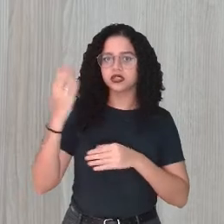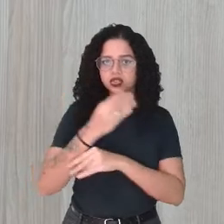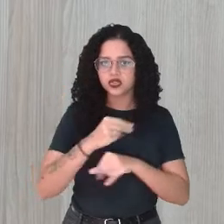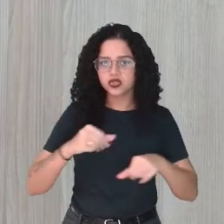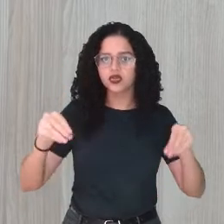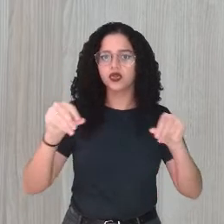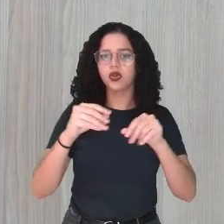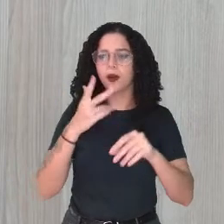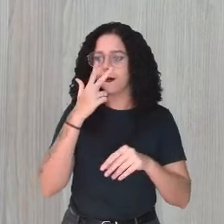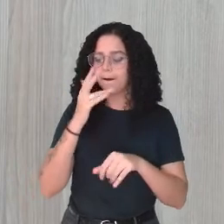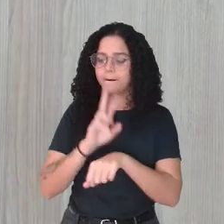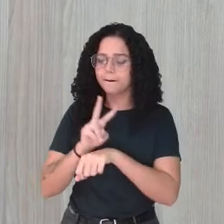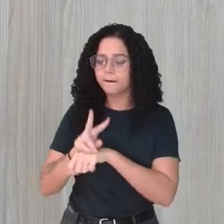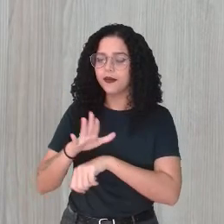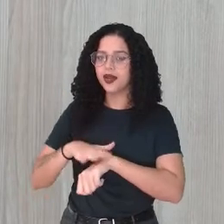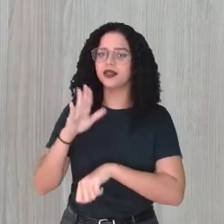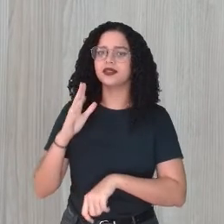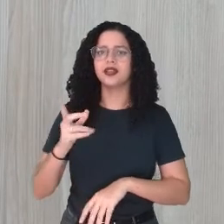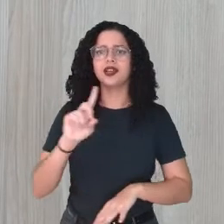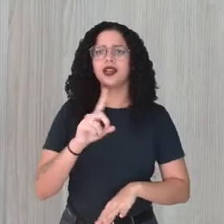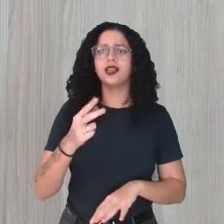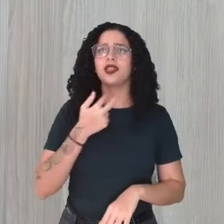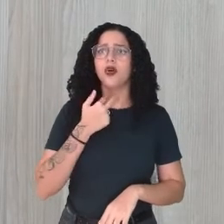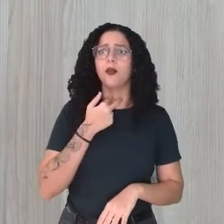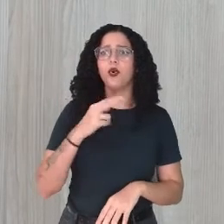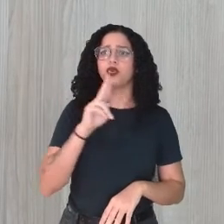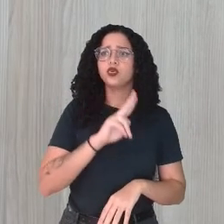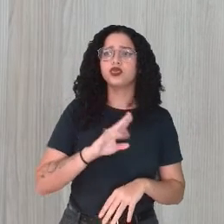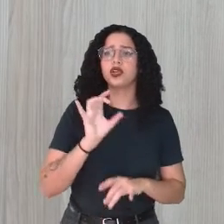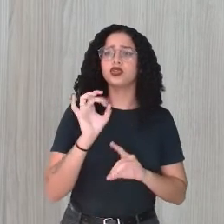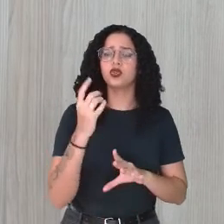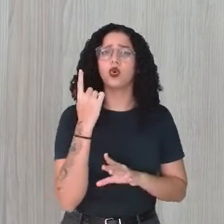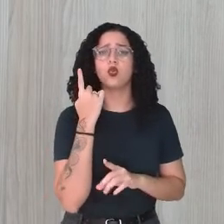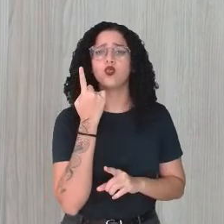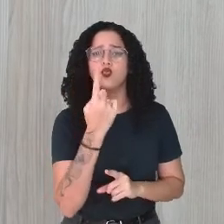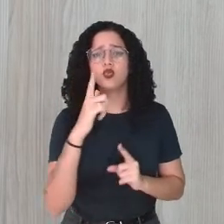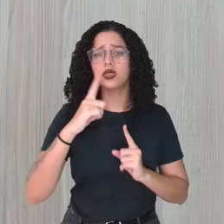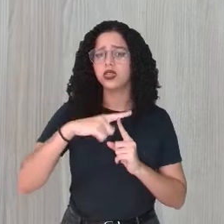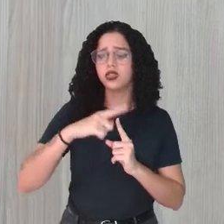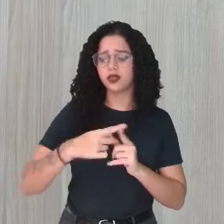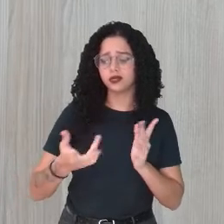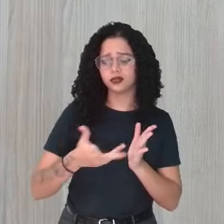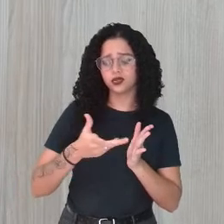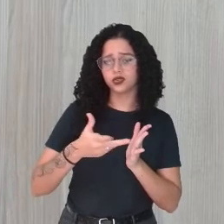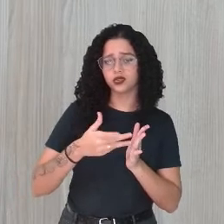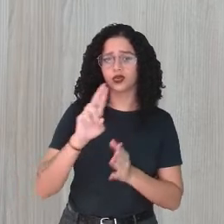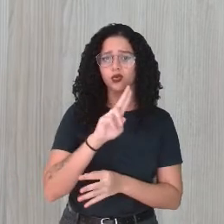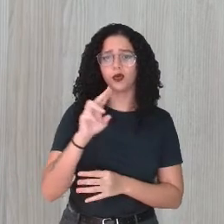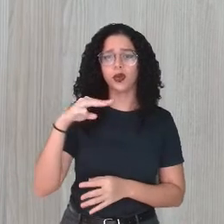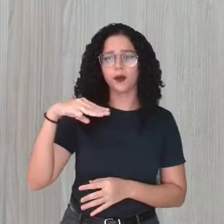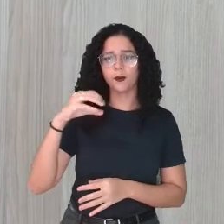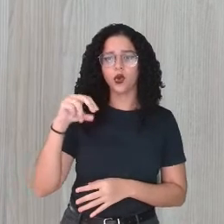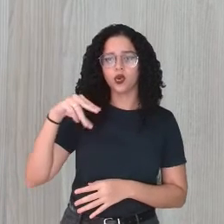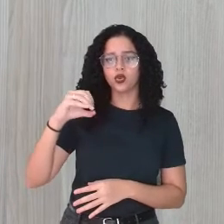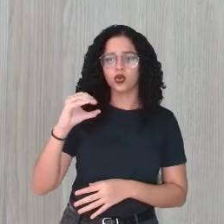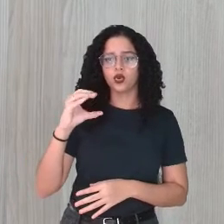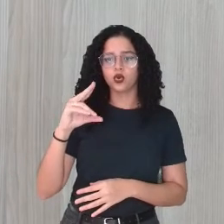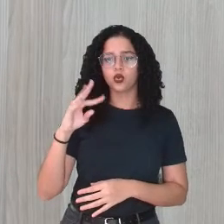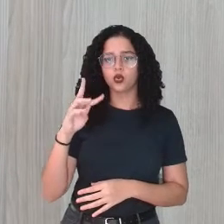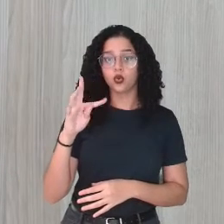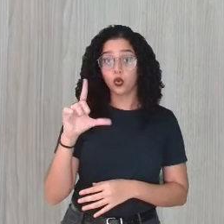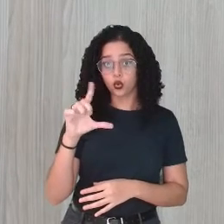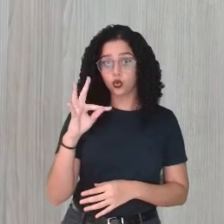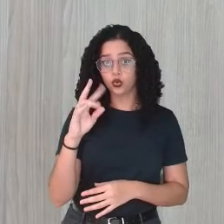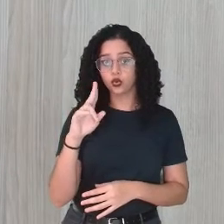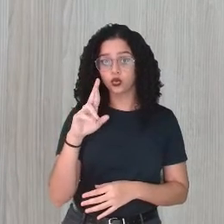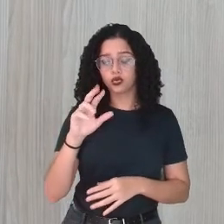que não dá é quando a gente usa só um solo, só um tipo de produção, como é a monocultura, e desgasta, né?